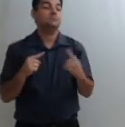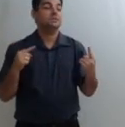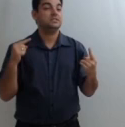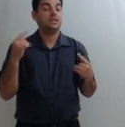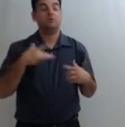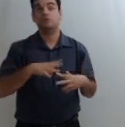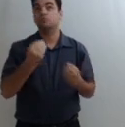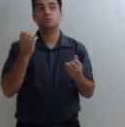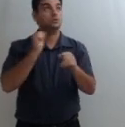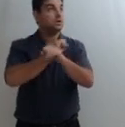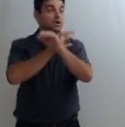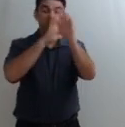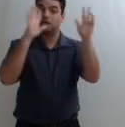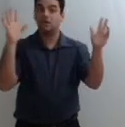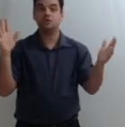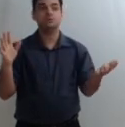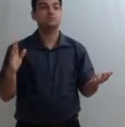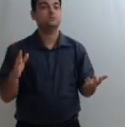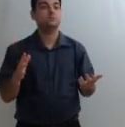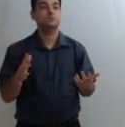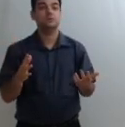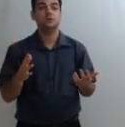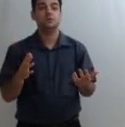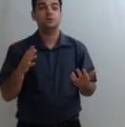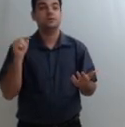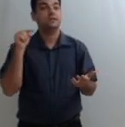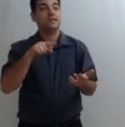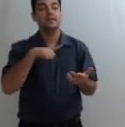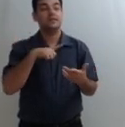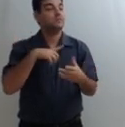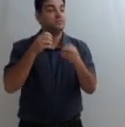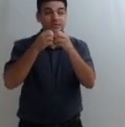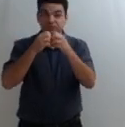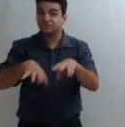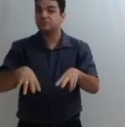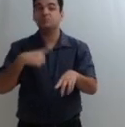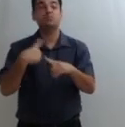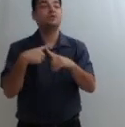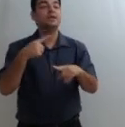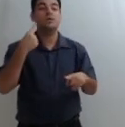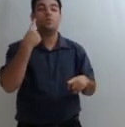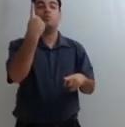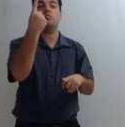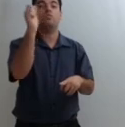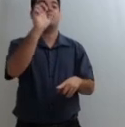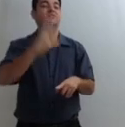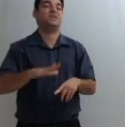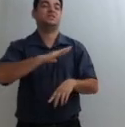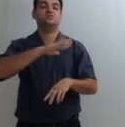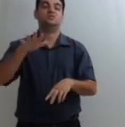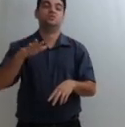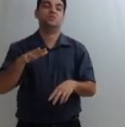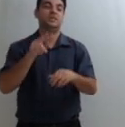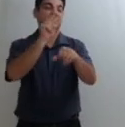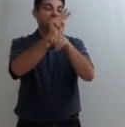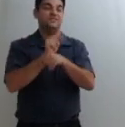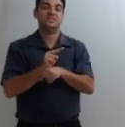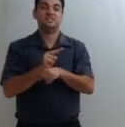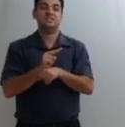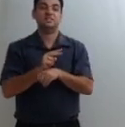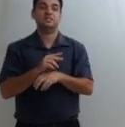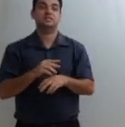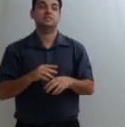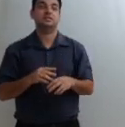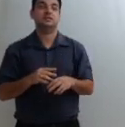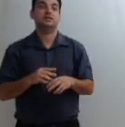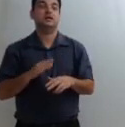e até eu reforço isso no voto, é um momento único do réu. É diferente, por exemplo, se inverter a ordem de uma